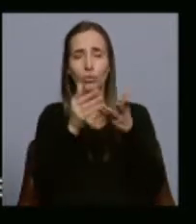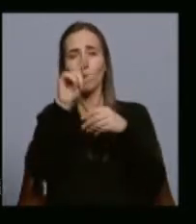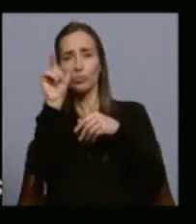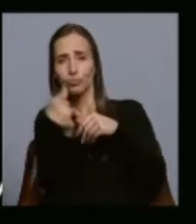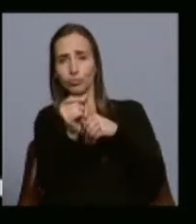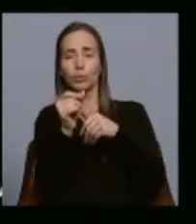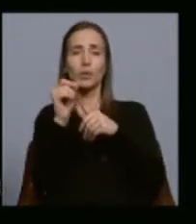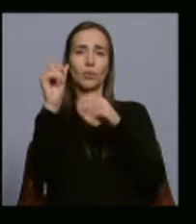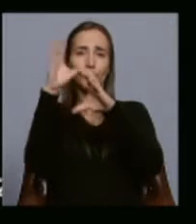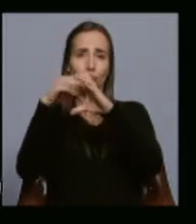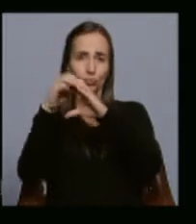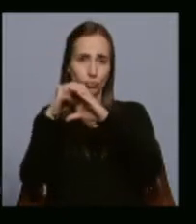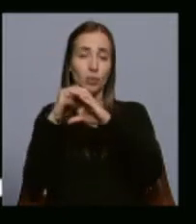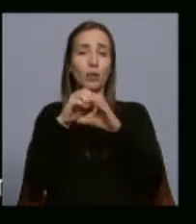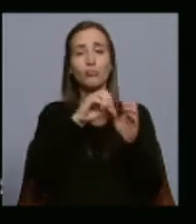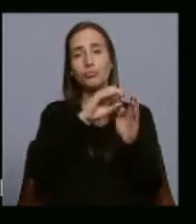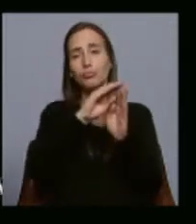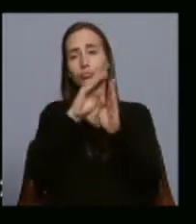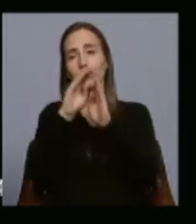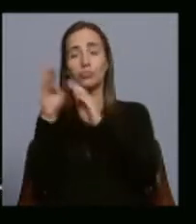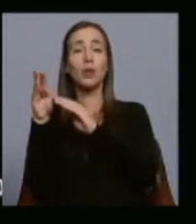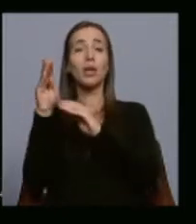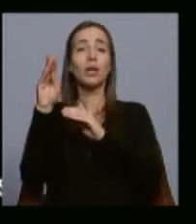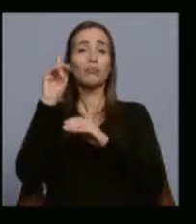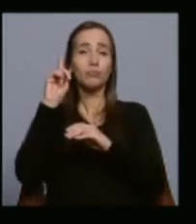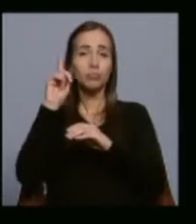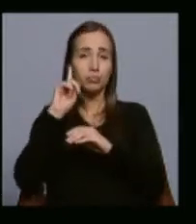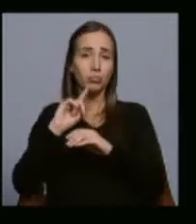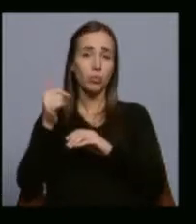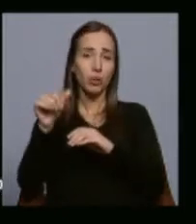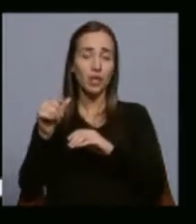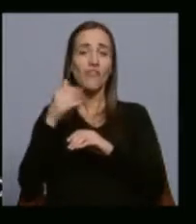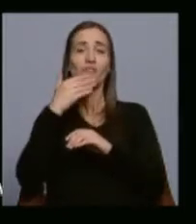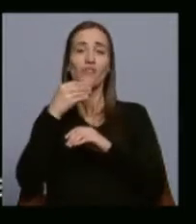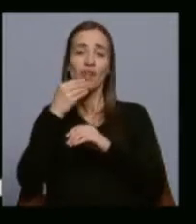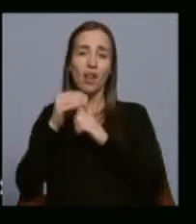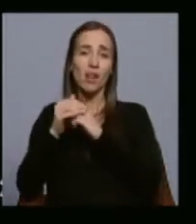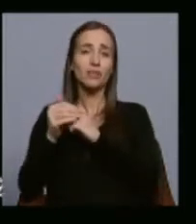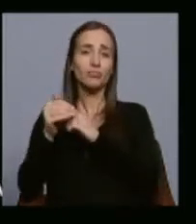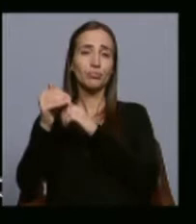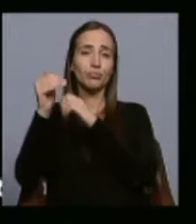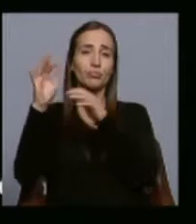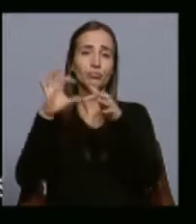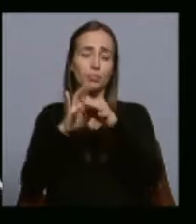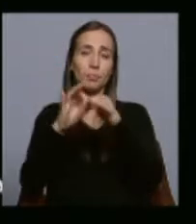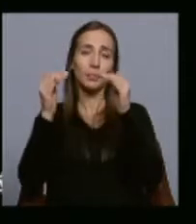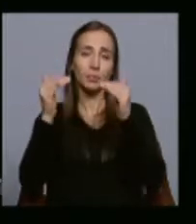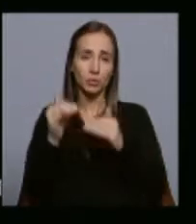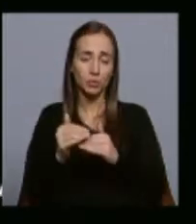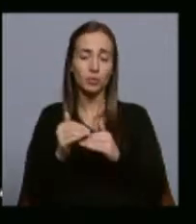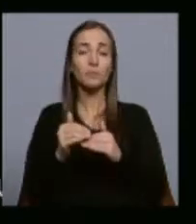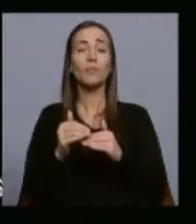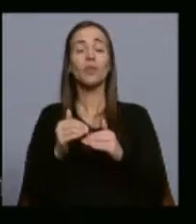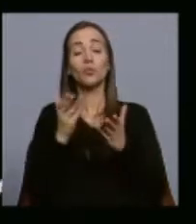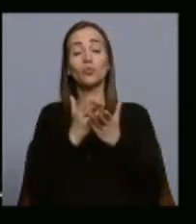mulheres foram envelhecendo, mas ela esteve lá sempre presente. O estudo não é tão robusto, não